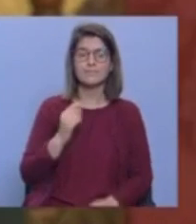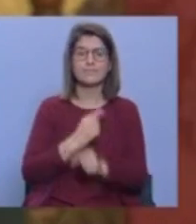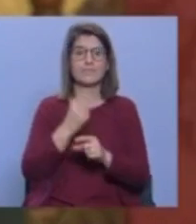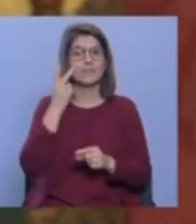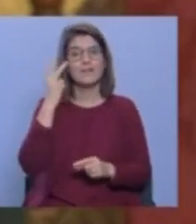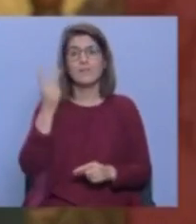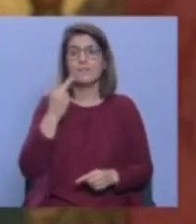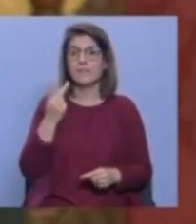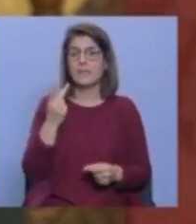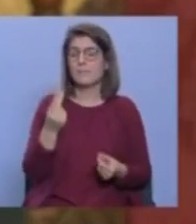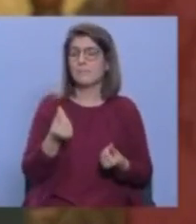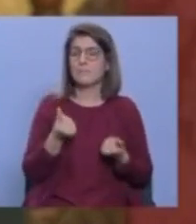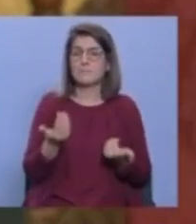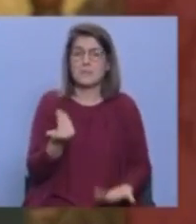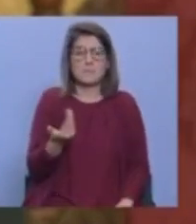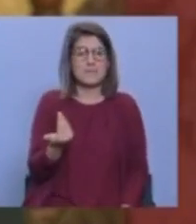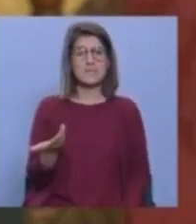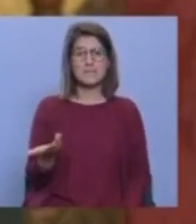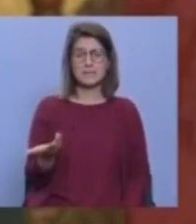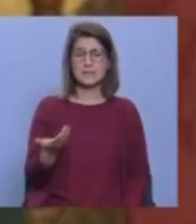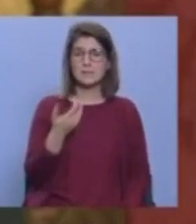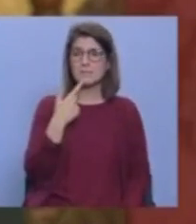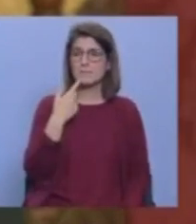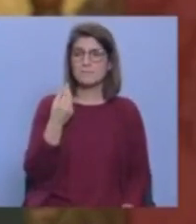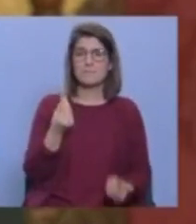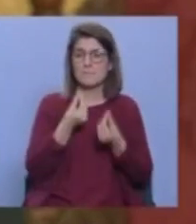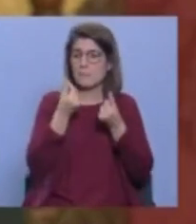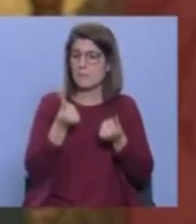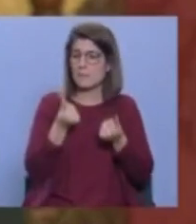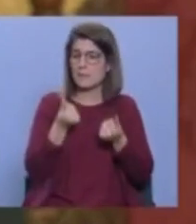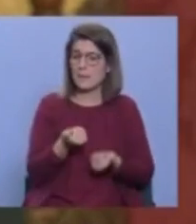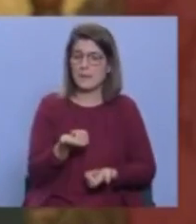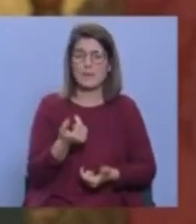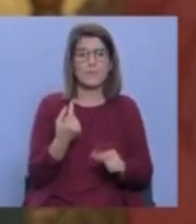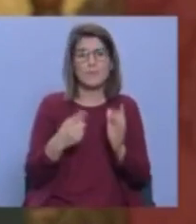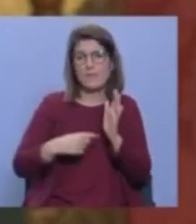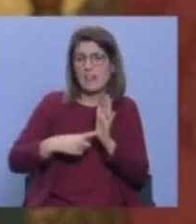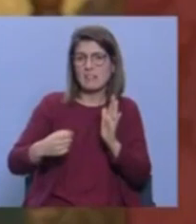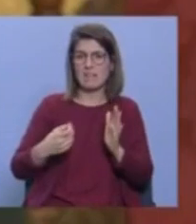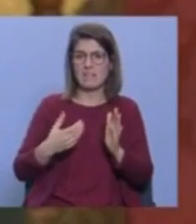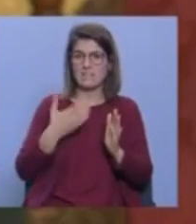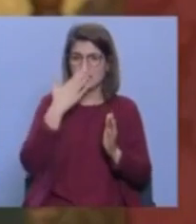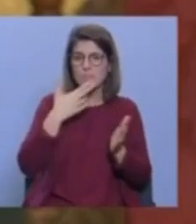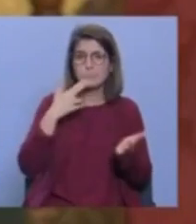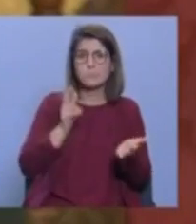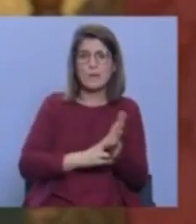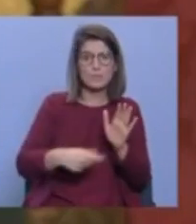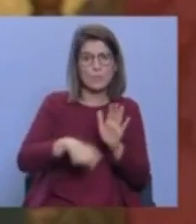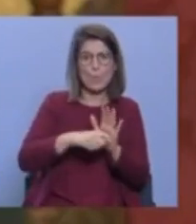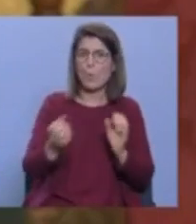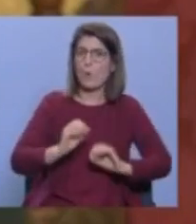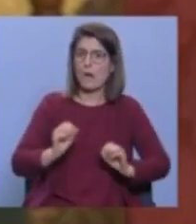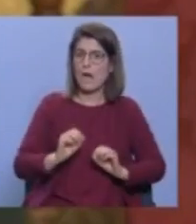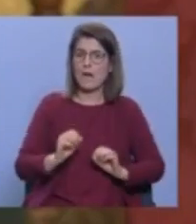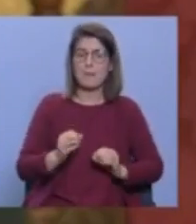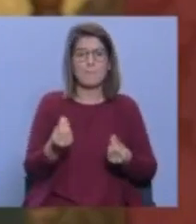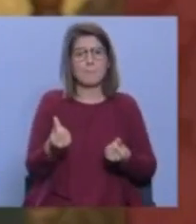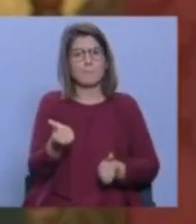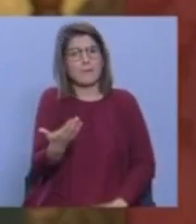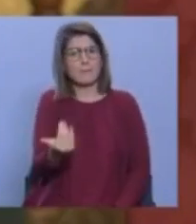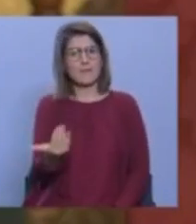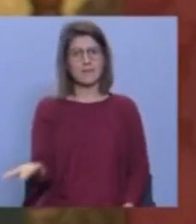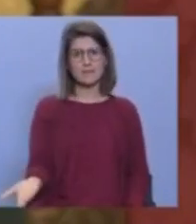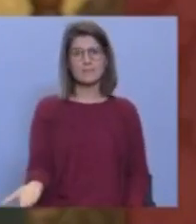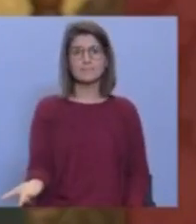seria insípida, insonsa, se não tivéssemos tentações ou de lidar com as